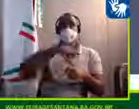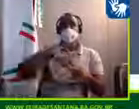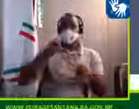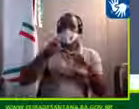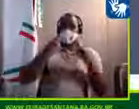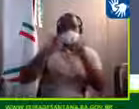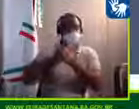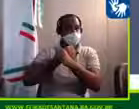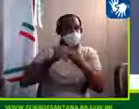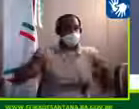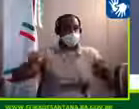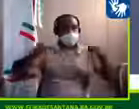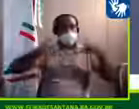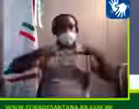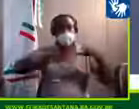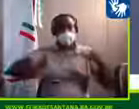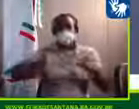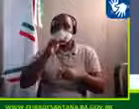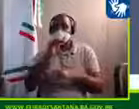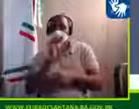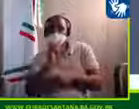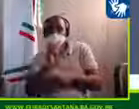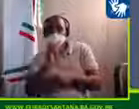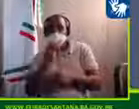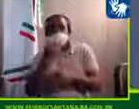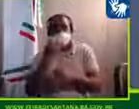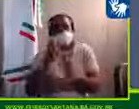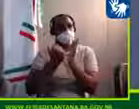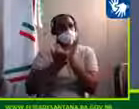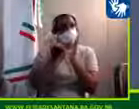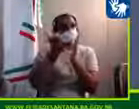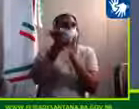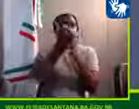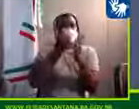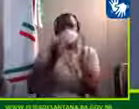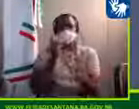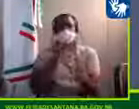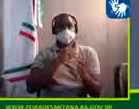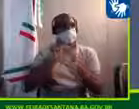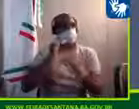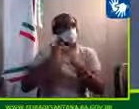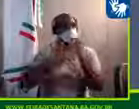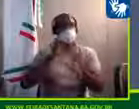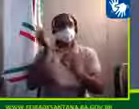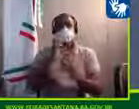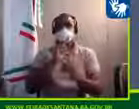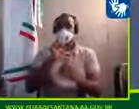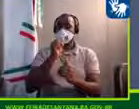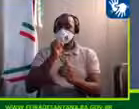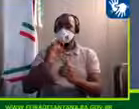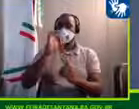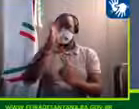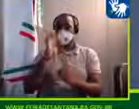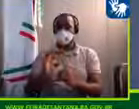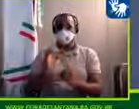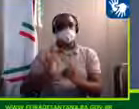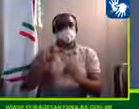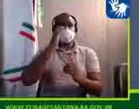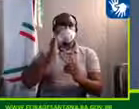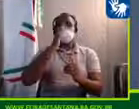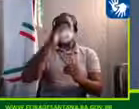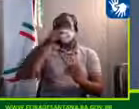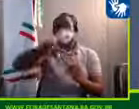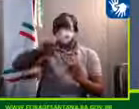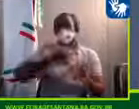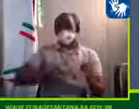nós ampliamos de 10 para 18 leitos de UTI, um aumento de 80% da nossa capacidade de internamento